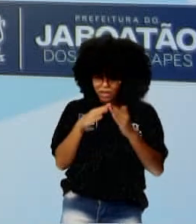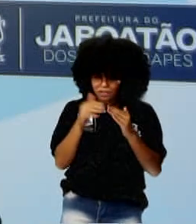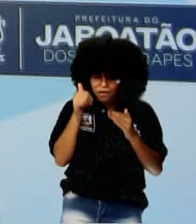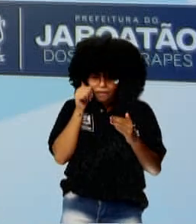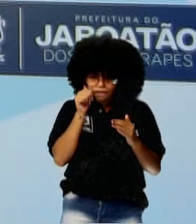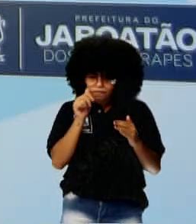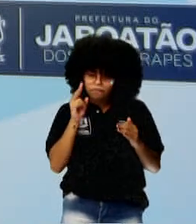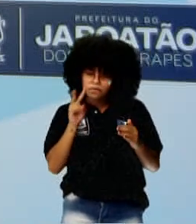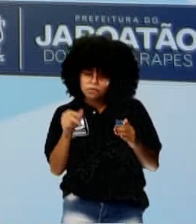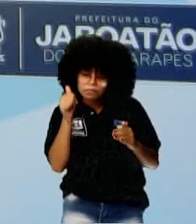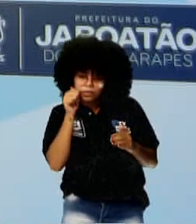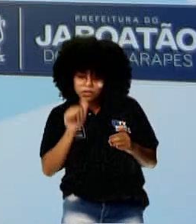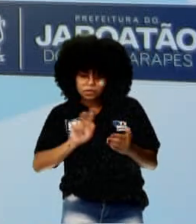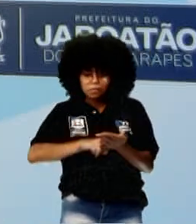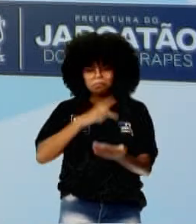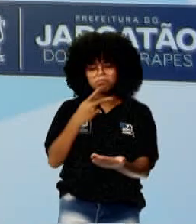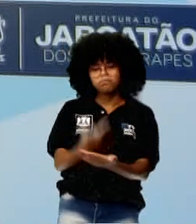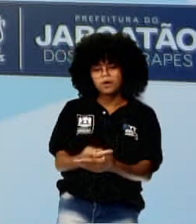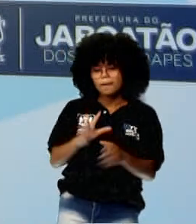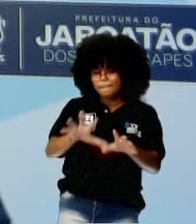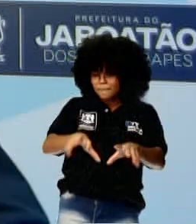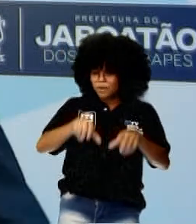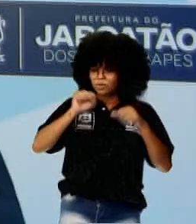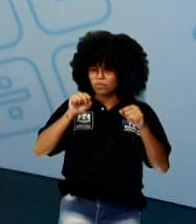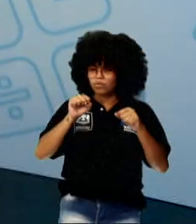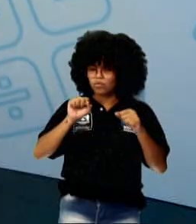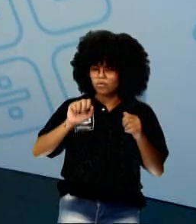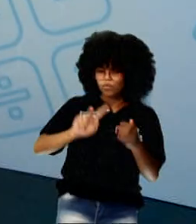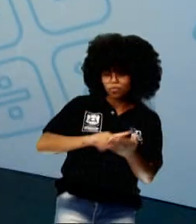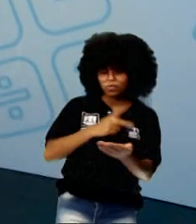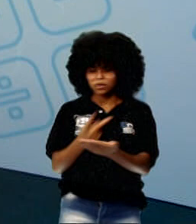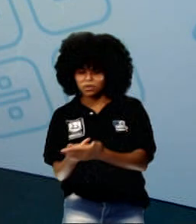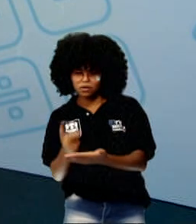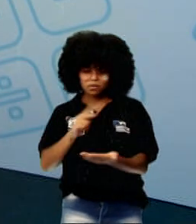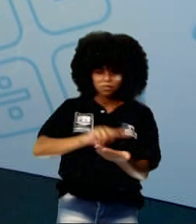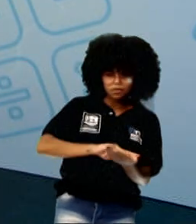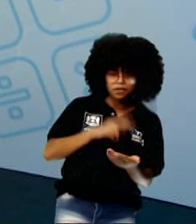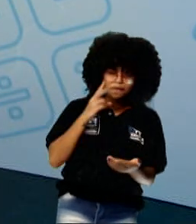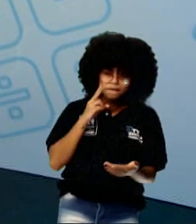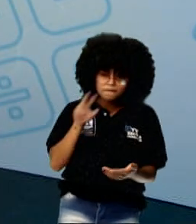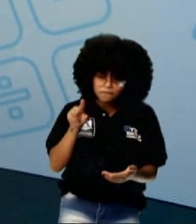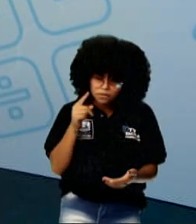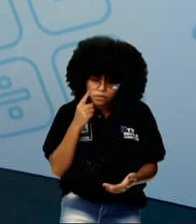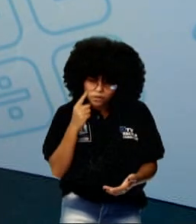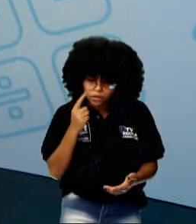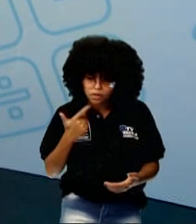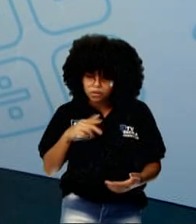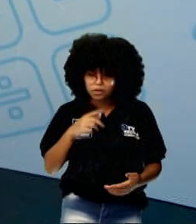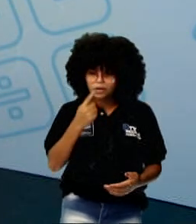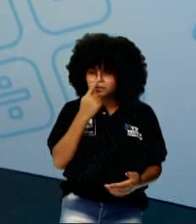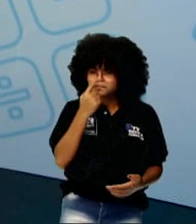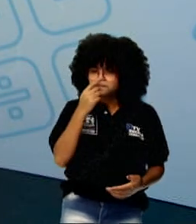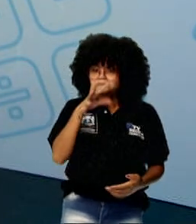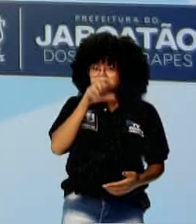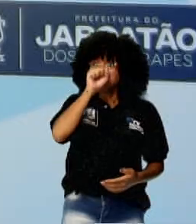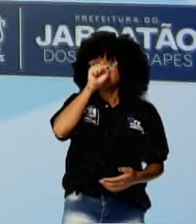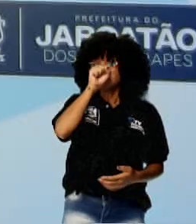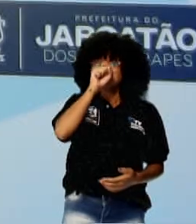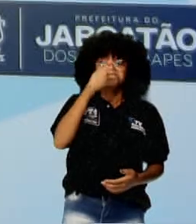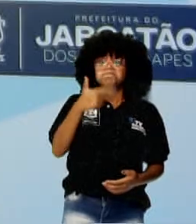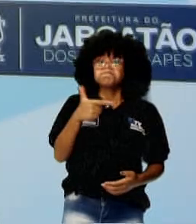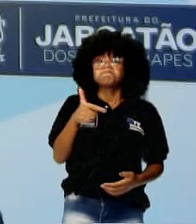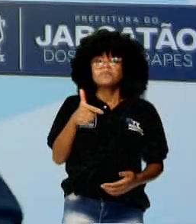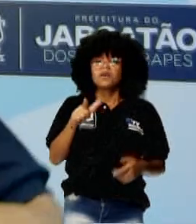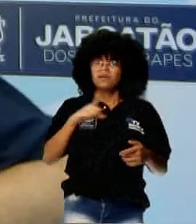caída no chão. Pegaram a Branca de Neve, viraram para lá e para cá, até que viram que ela não estava respirando e que tinha